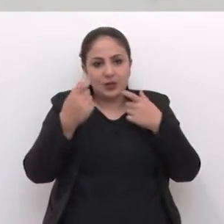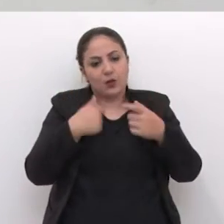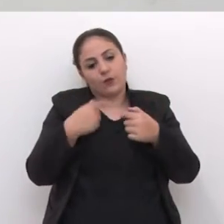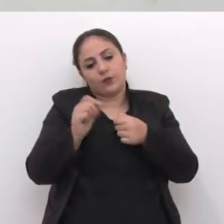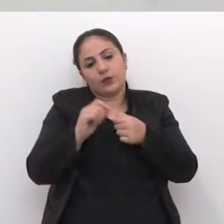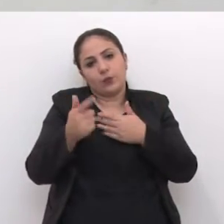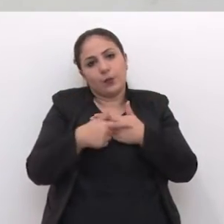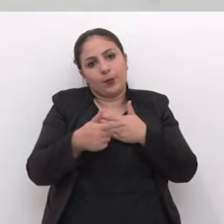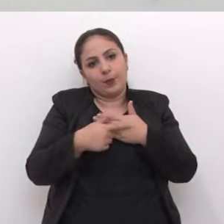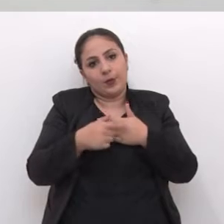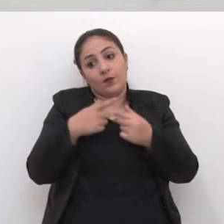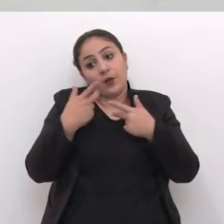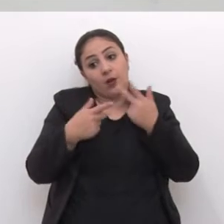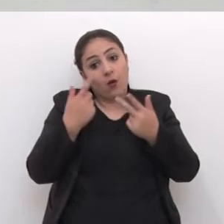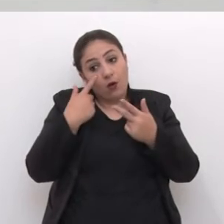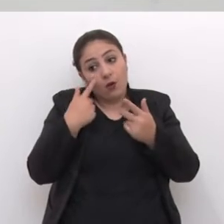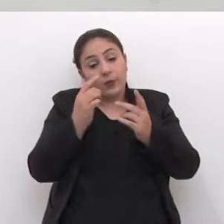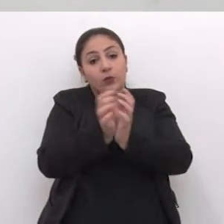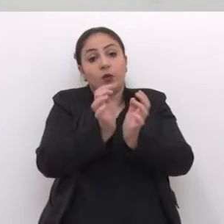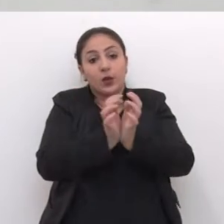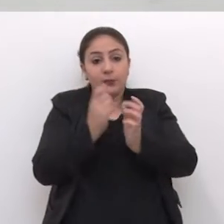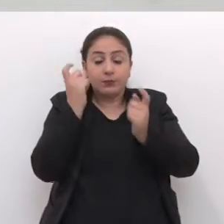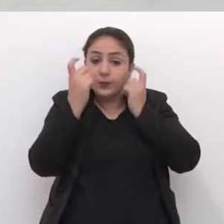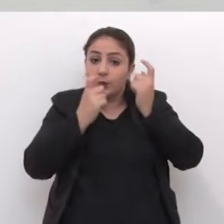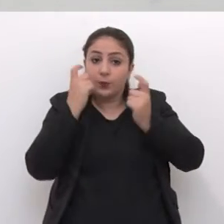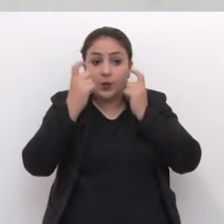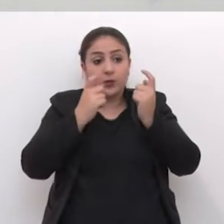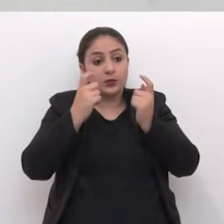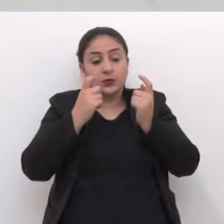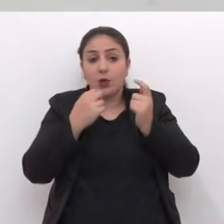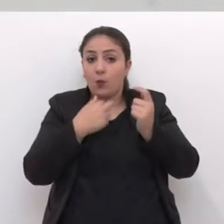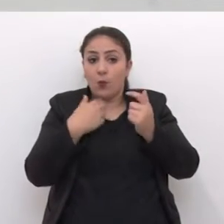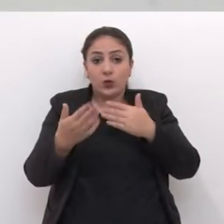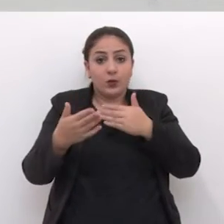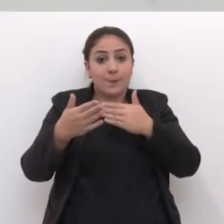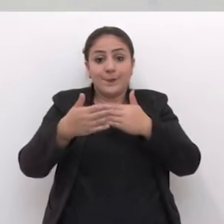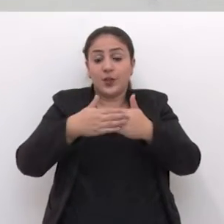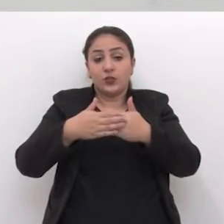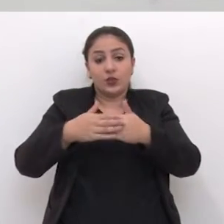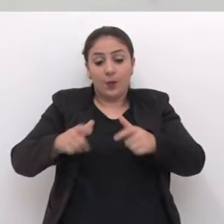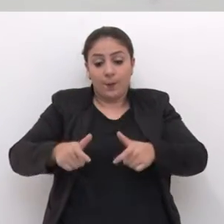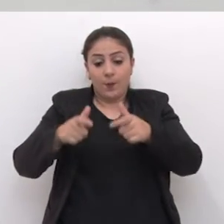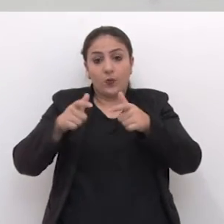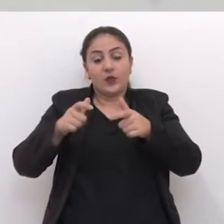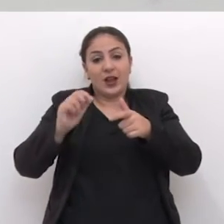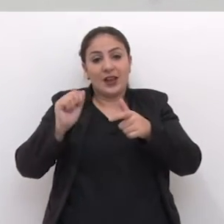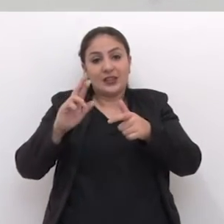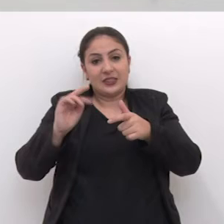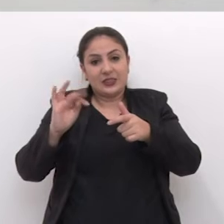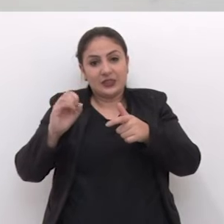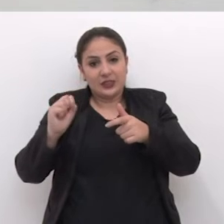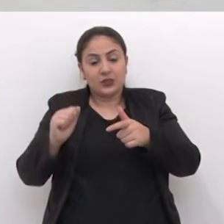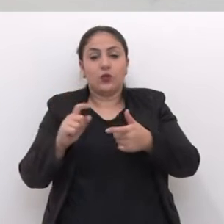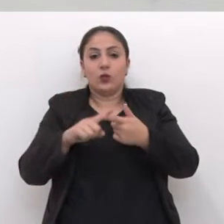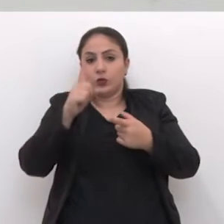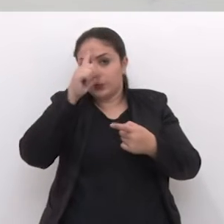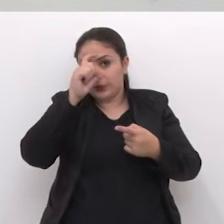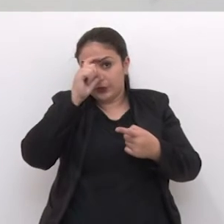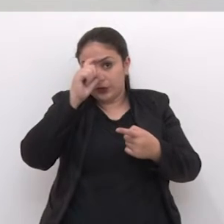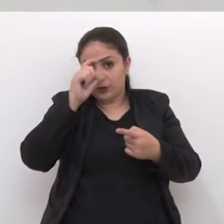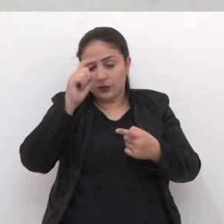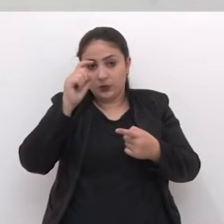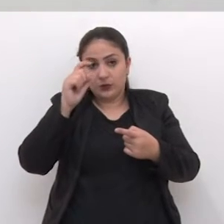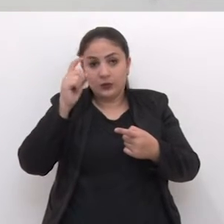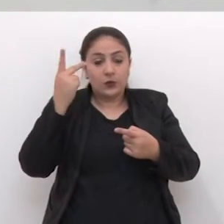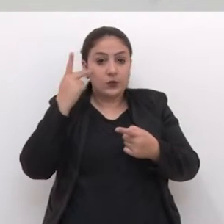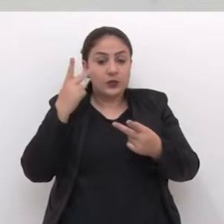muito preocupado. Então, eu fiz a minha parte, falei com os colegas também, que é muito preocupante, isso aqui não é de você fechar o posto artesiano, porque o Hospital São Vicente e o